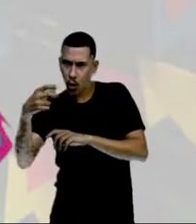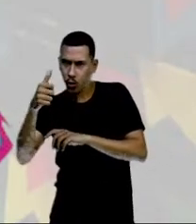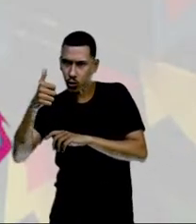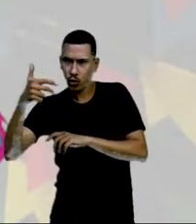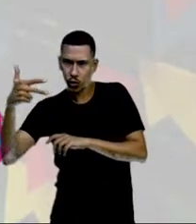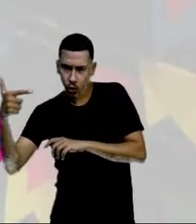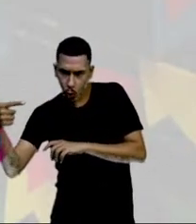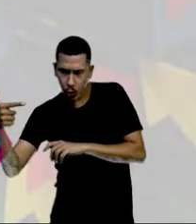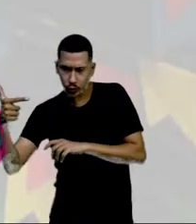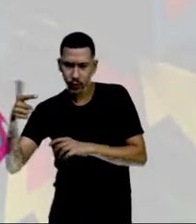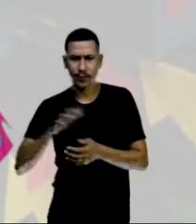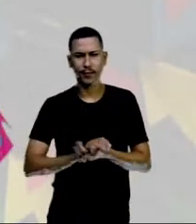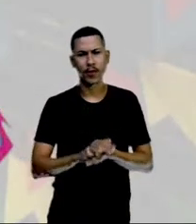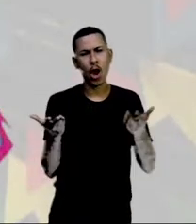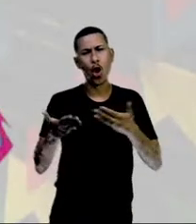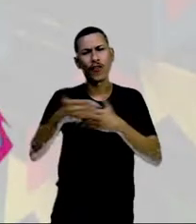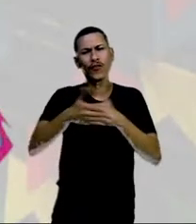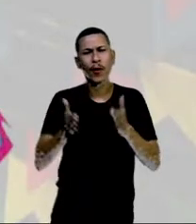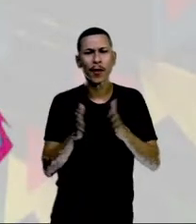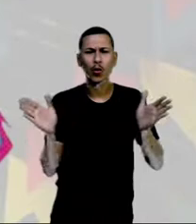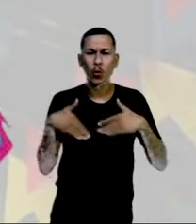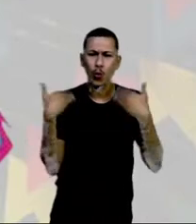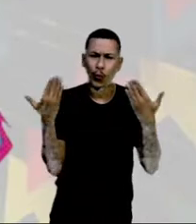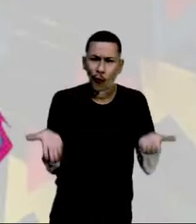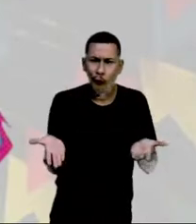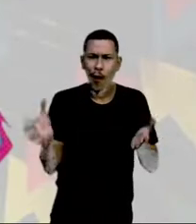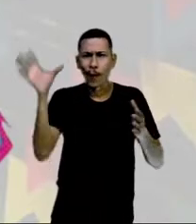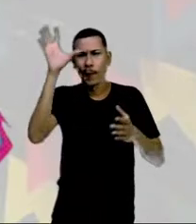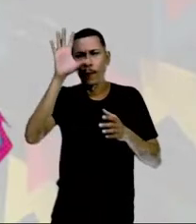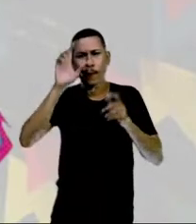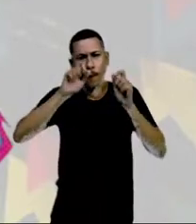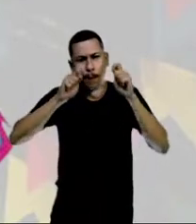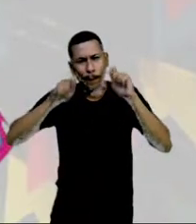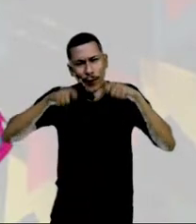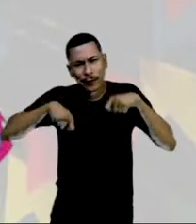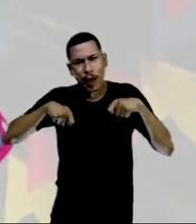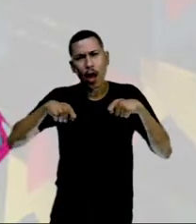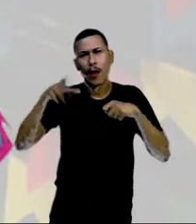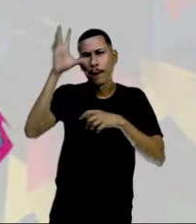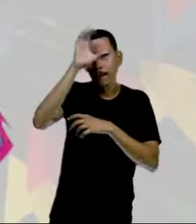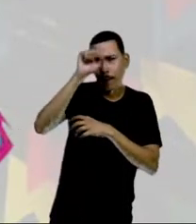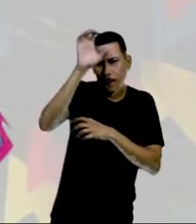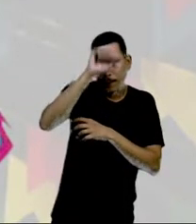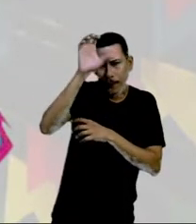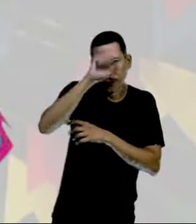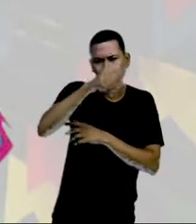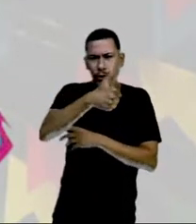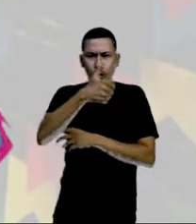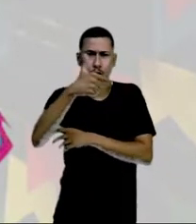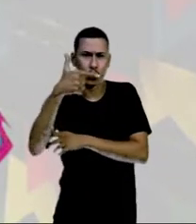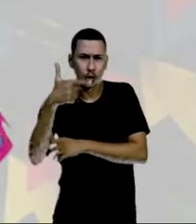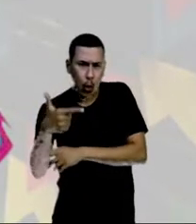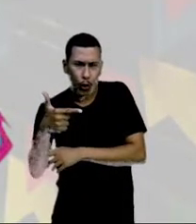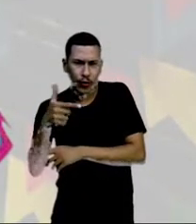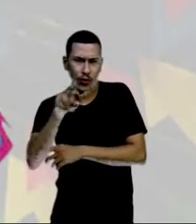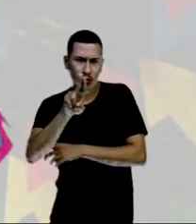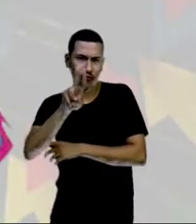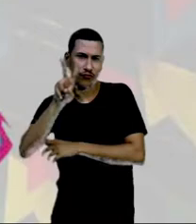agora que a gente vai precisar? A gente vai precisar de uma caixa de 12 unidades de